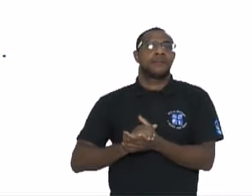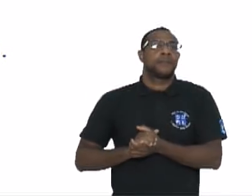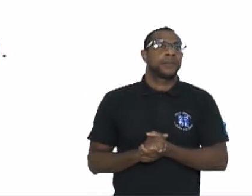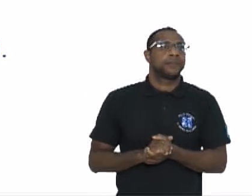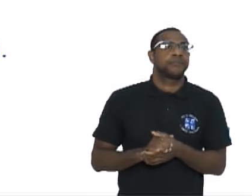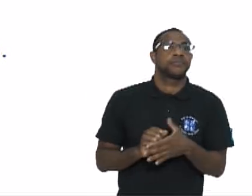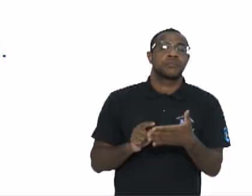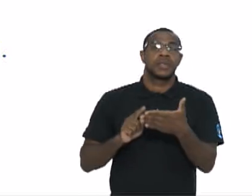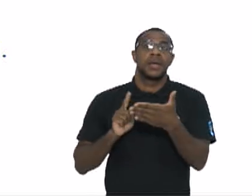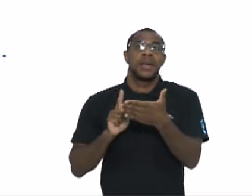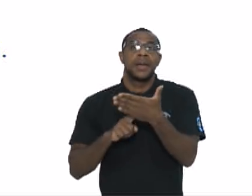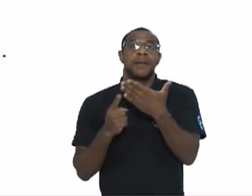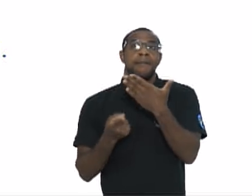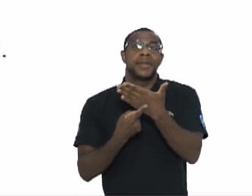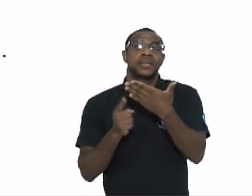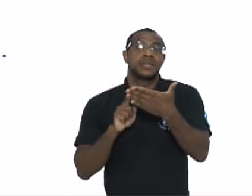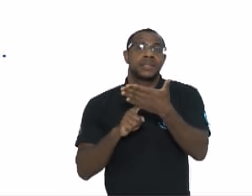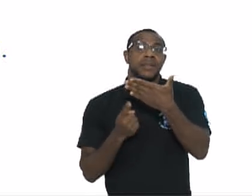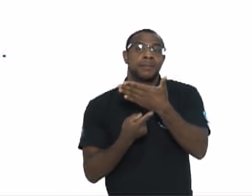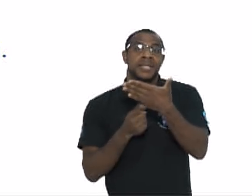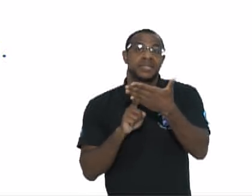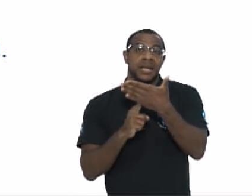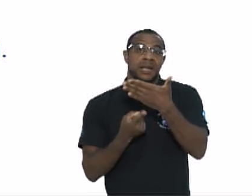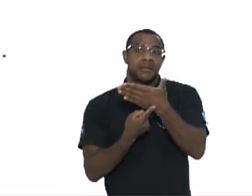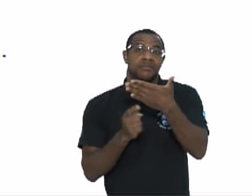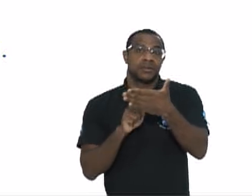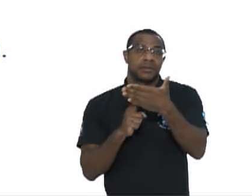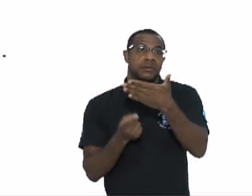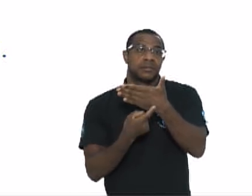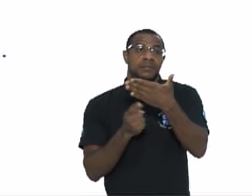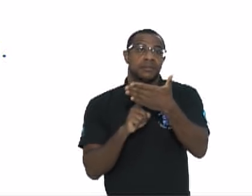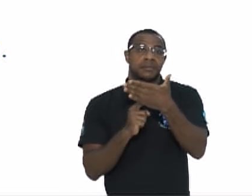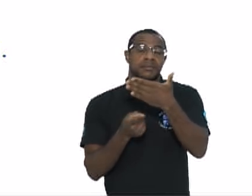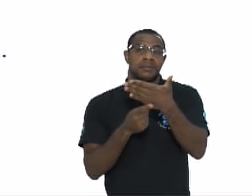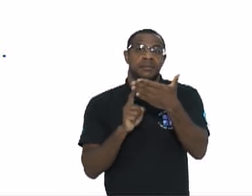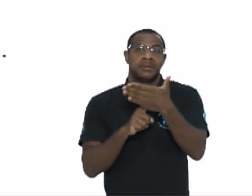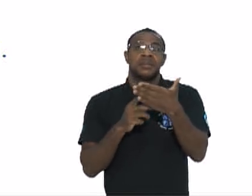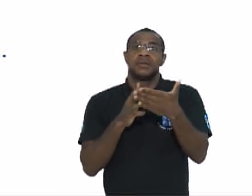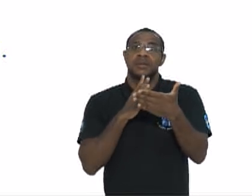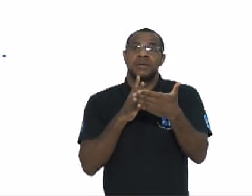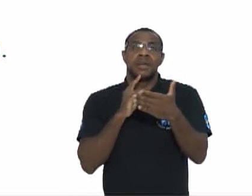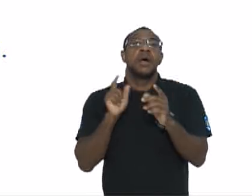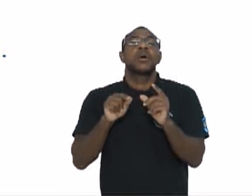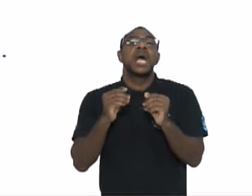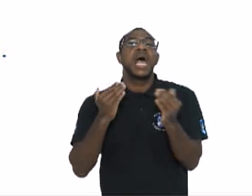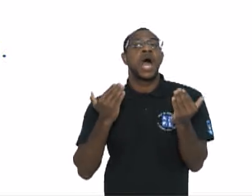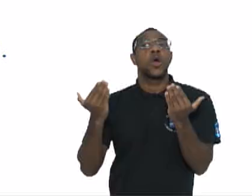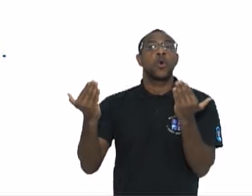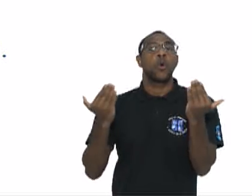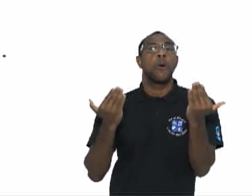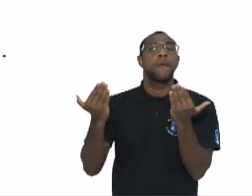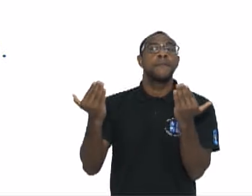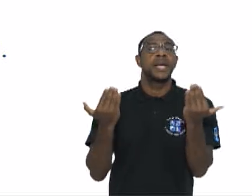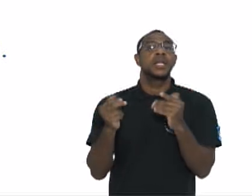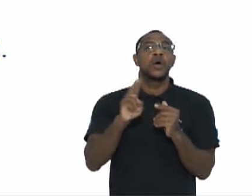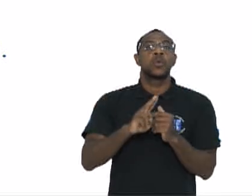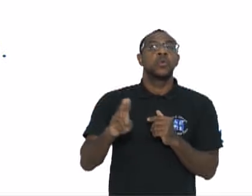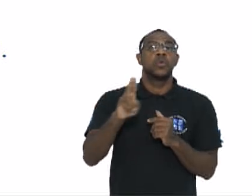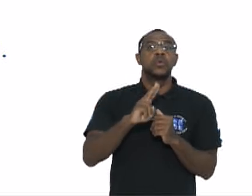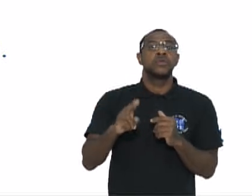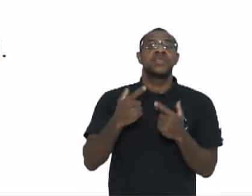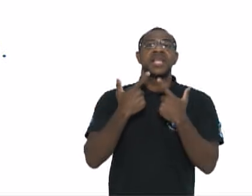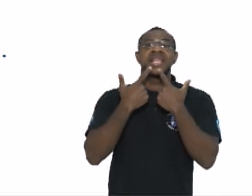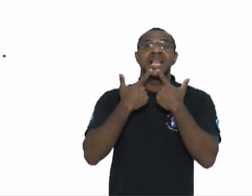Metáfora. A metáfora também é bem conhecida de todo mundo, né? A gente tem aqui, ó, é uma comparação com o uso de linguagem